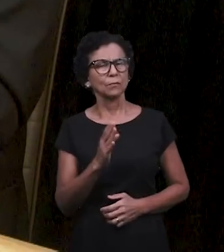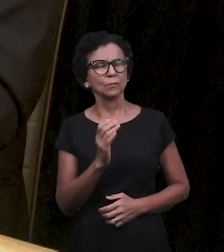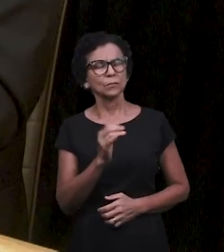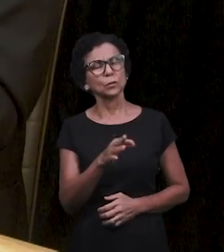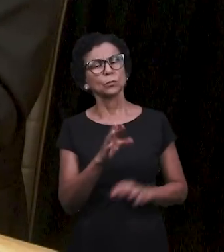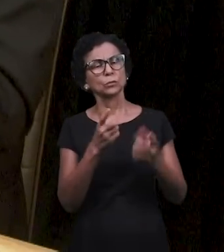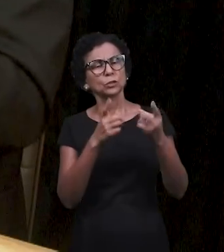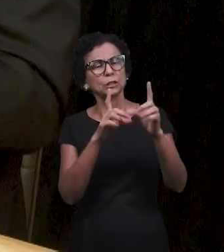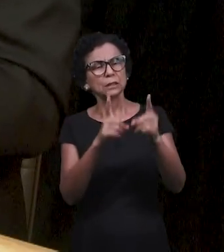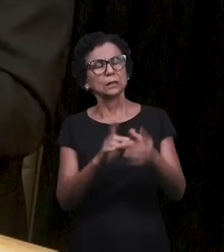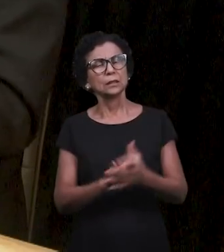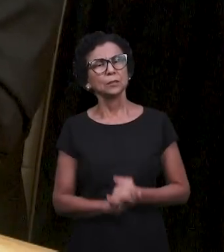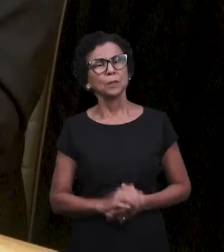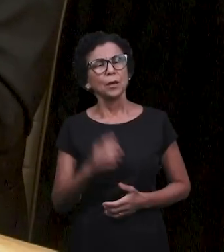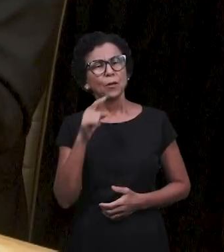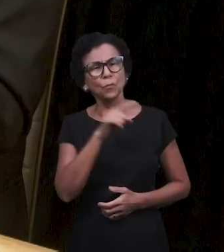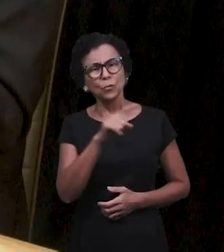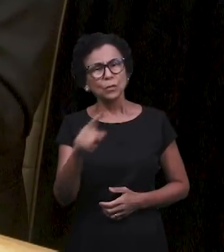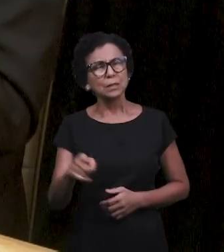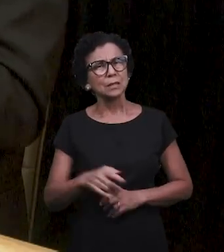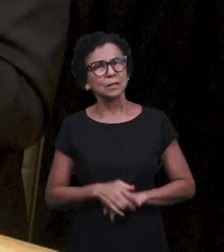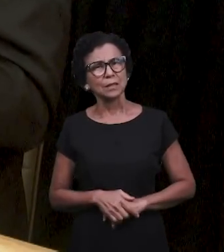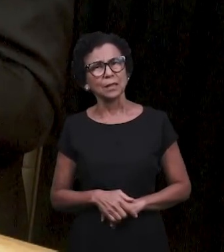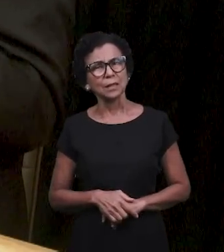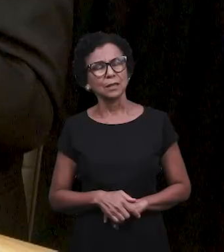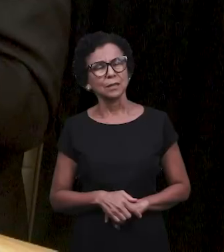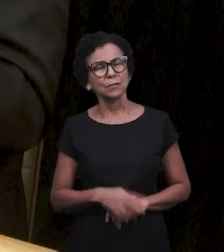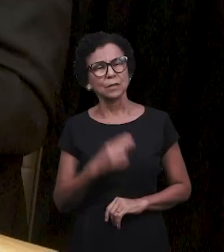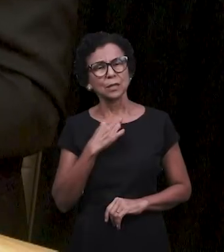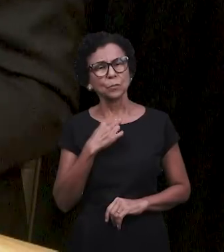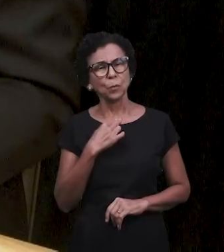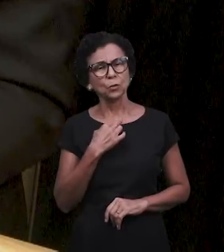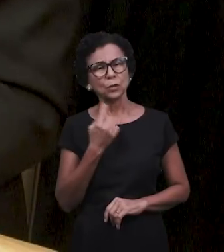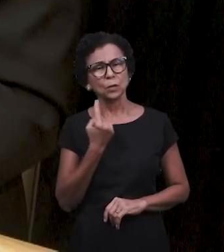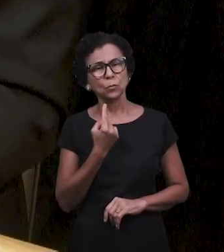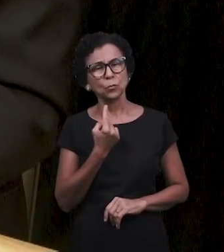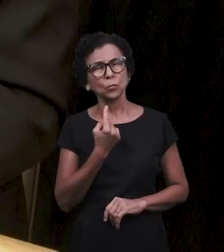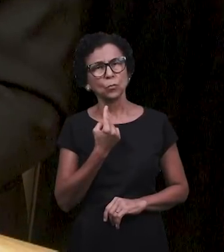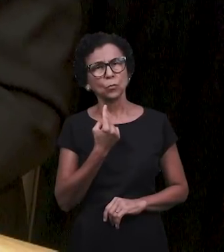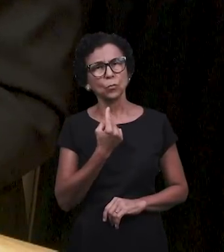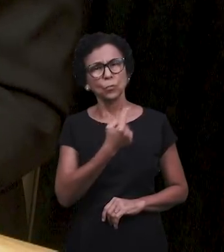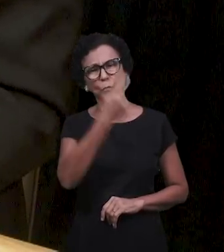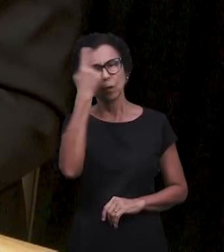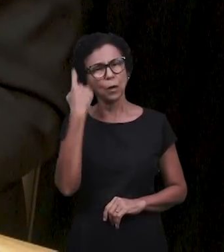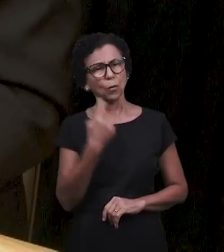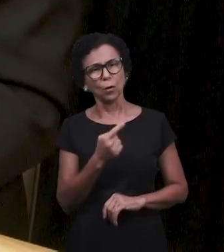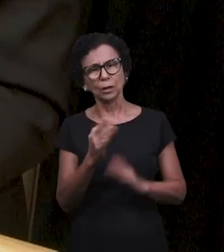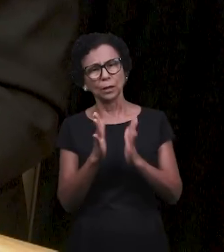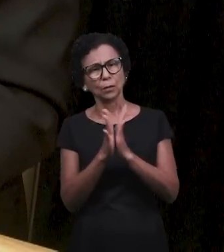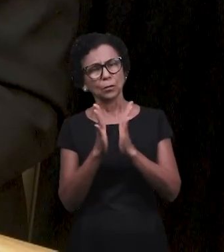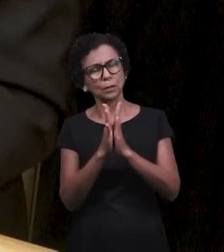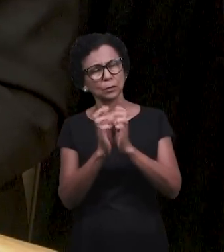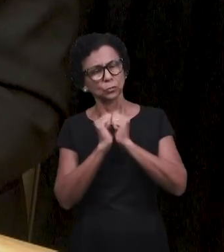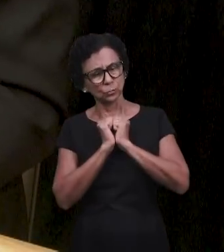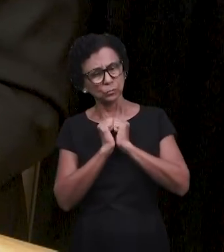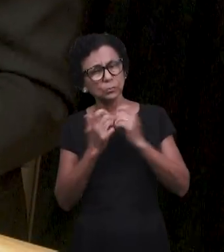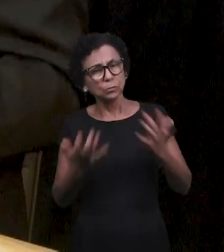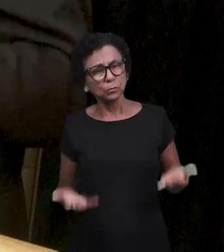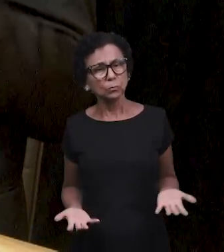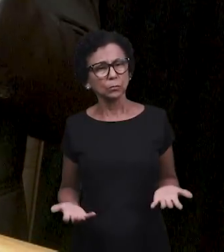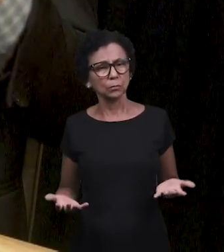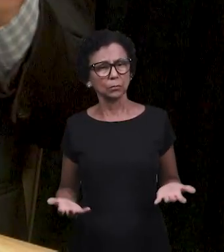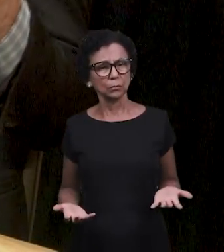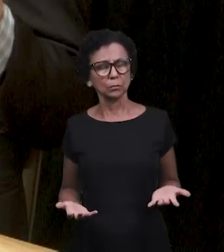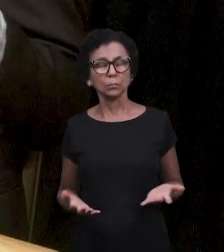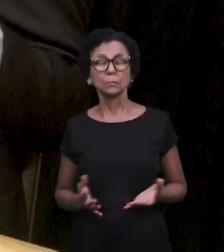O espírito está pronto, mas a carne é fraca. A carne é fraca. Então, a oração, ela é difícil. O orar sem